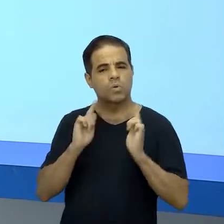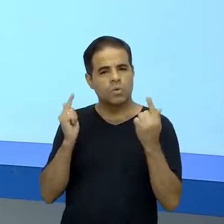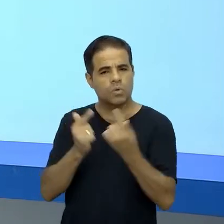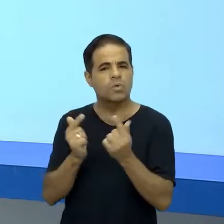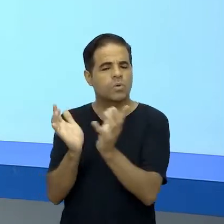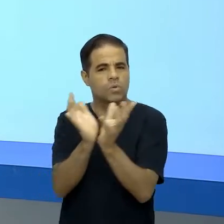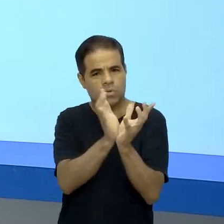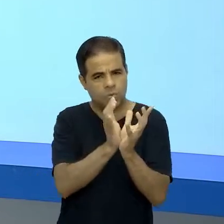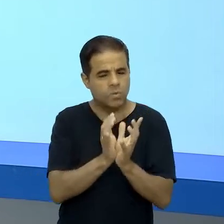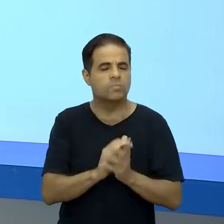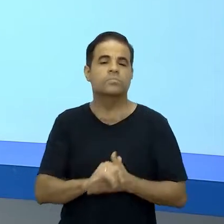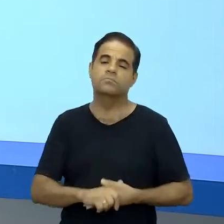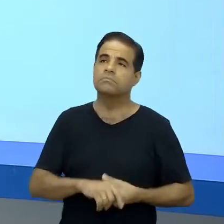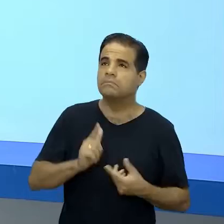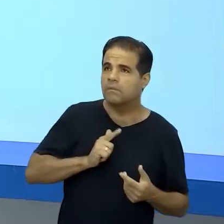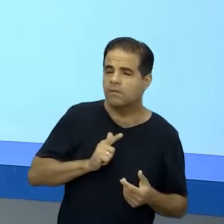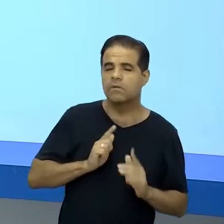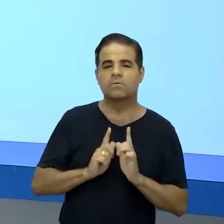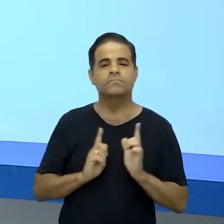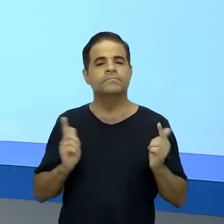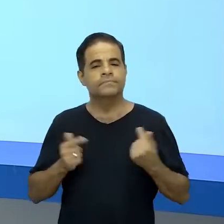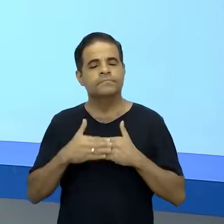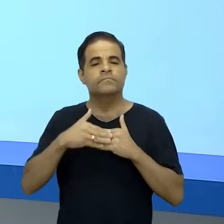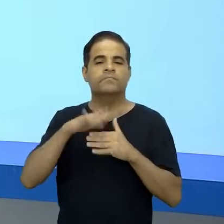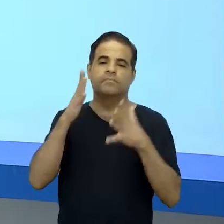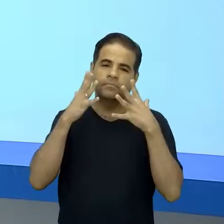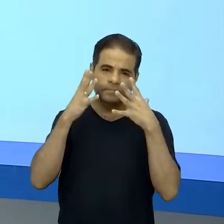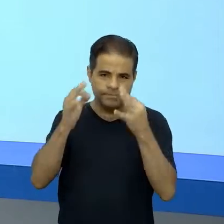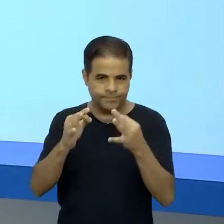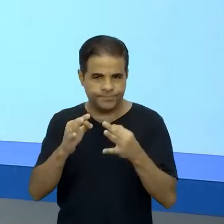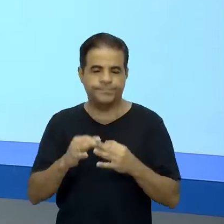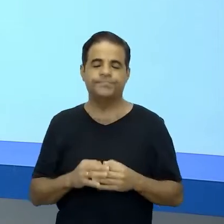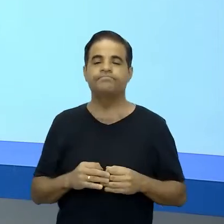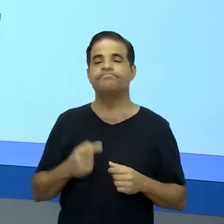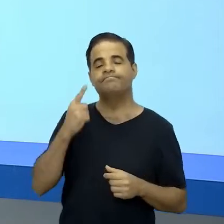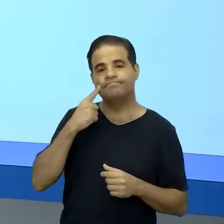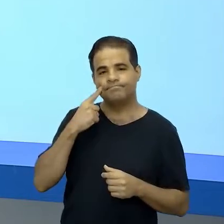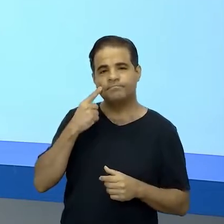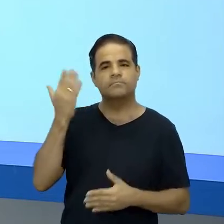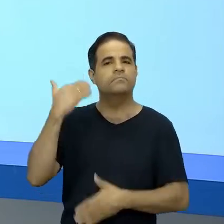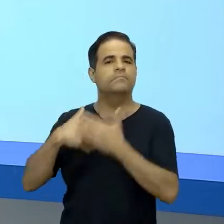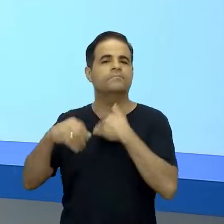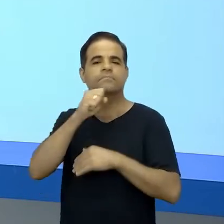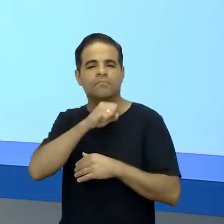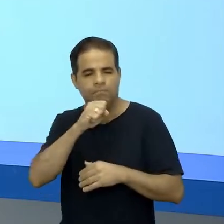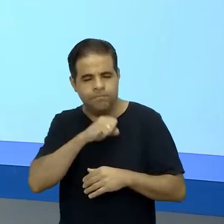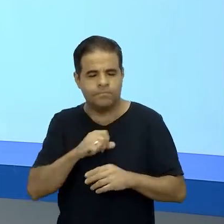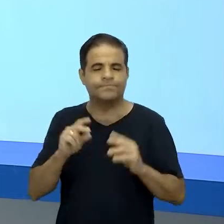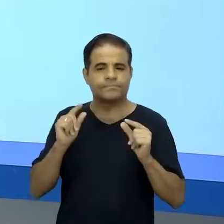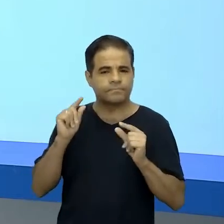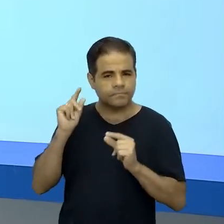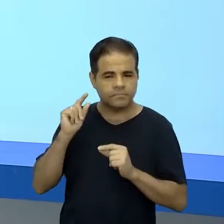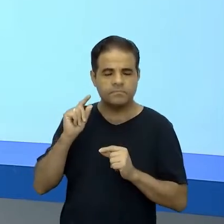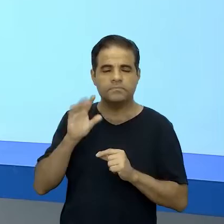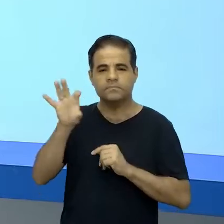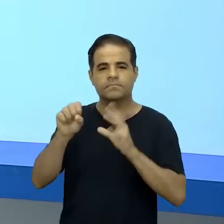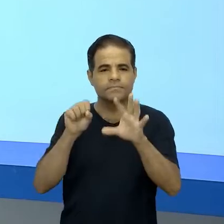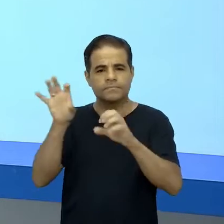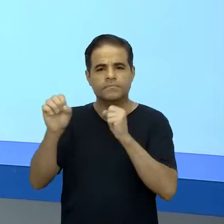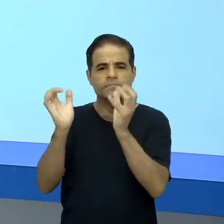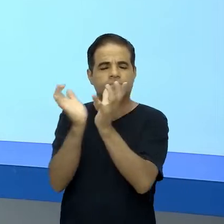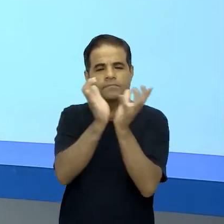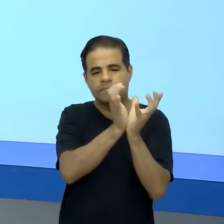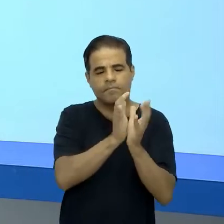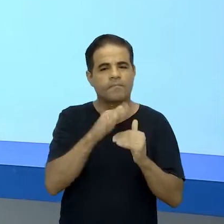de artistas que chamam mais atenção. Então, eu peguei uma galera das antigas e peguei uma galera